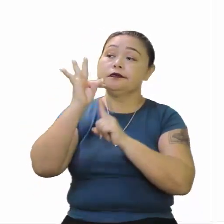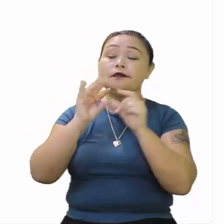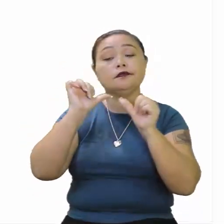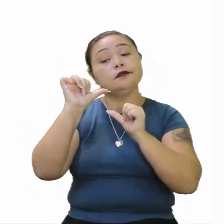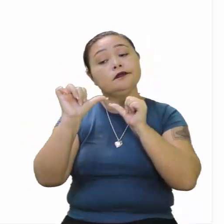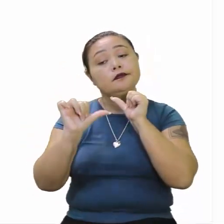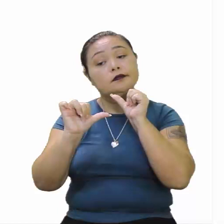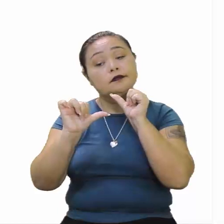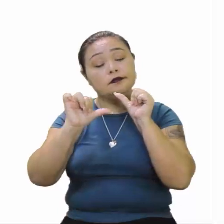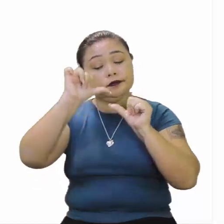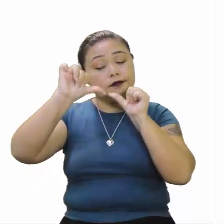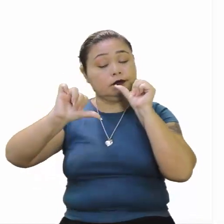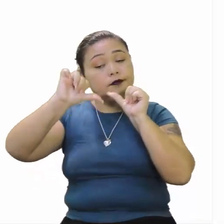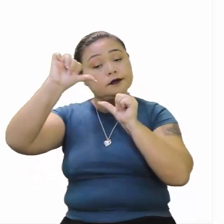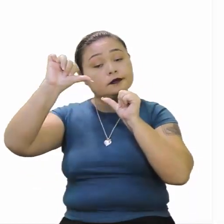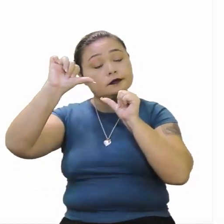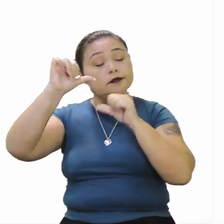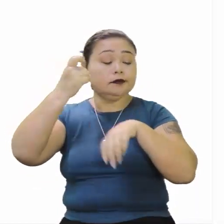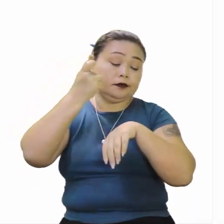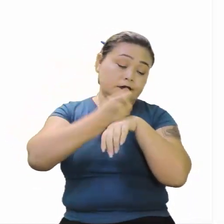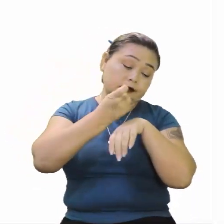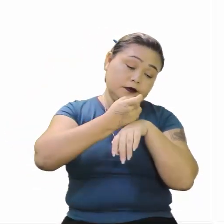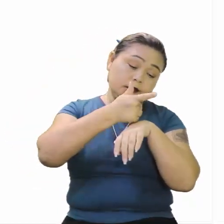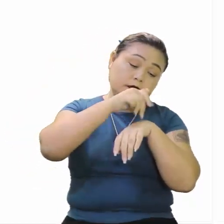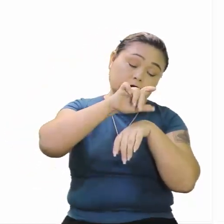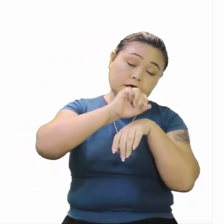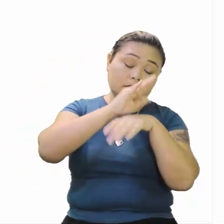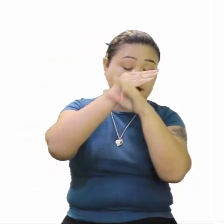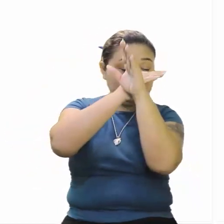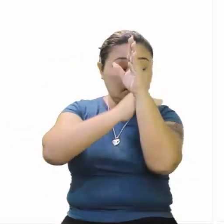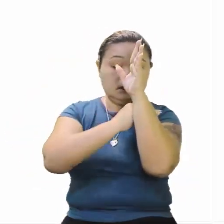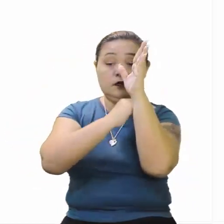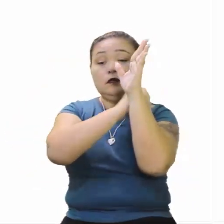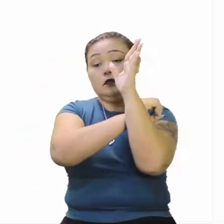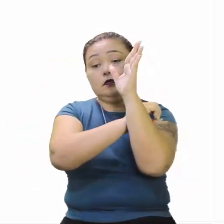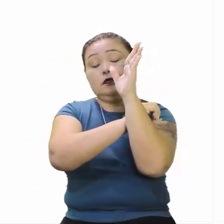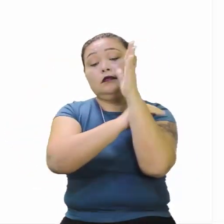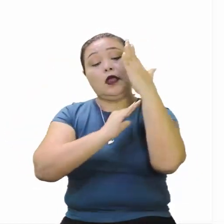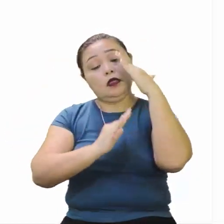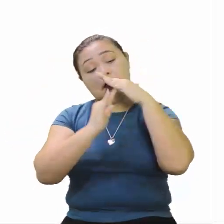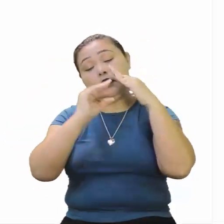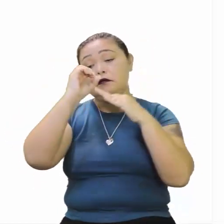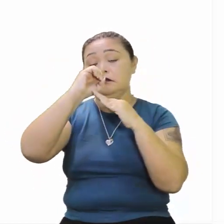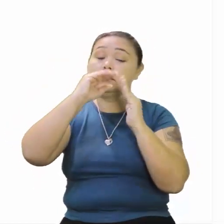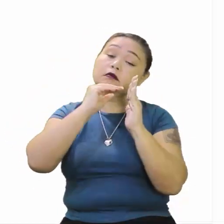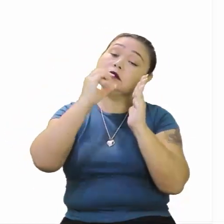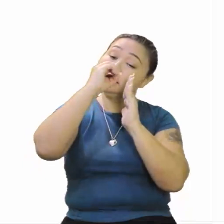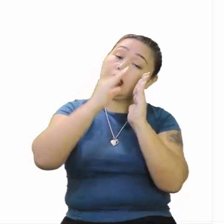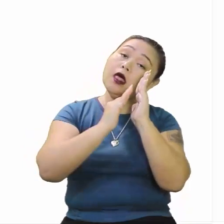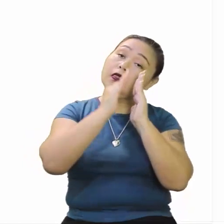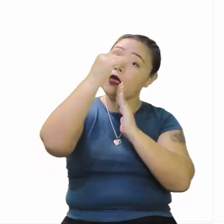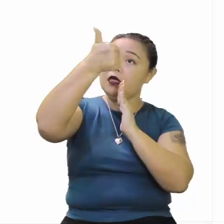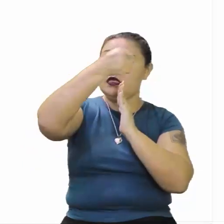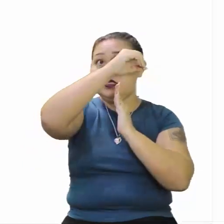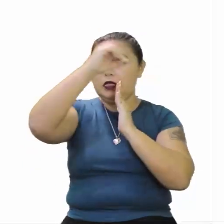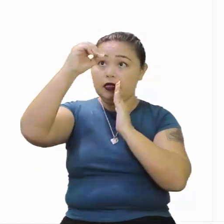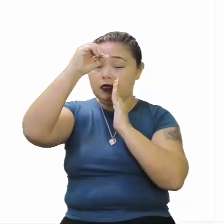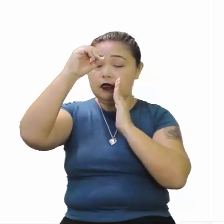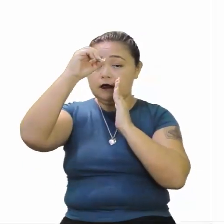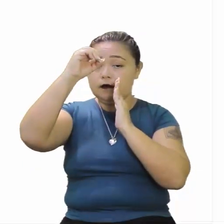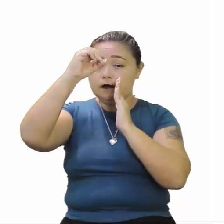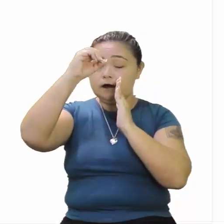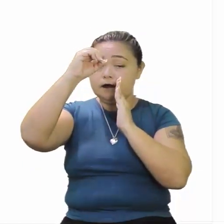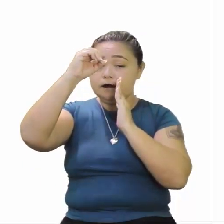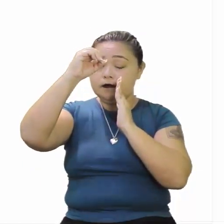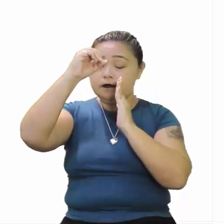varia, nós temos o caso sólido, quando é abaixo de 0 até 0, e de 0 a 100, quando eu tenho de 0